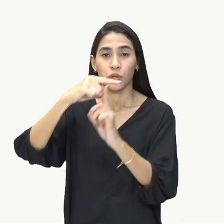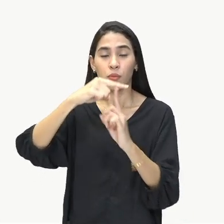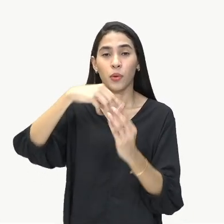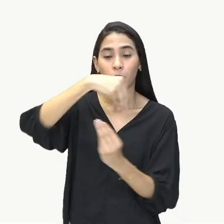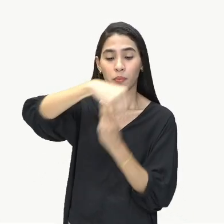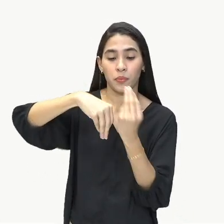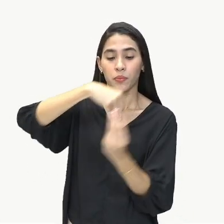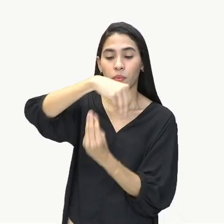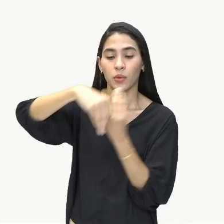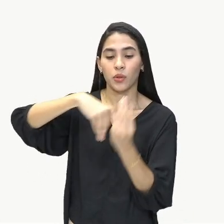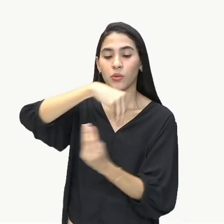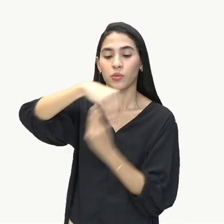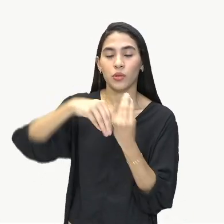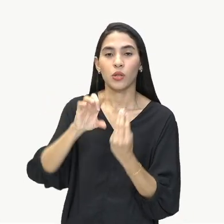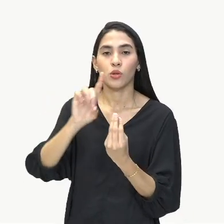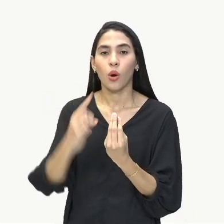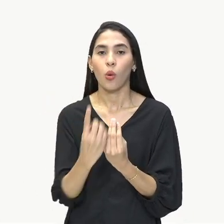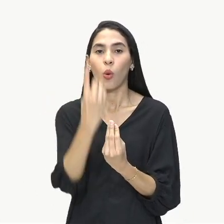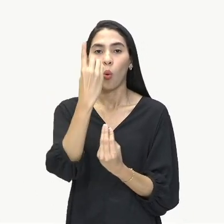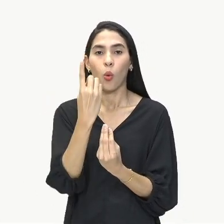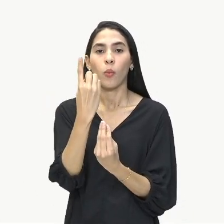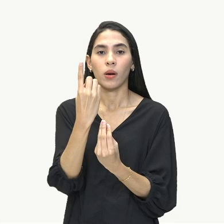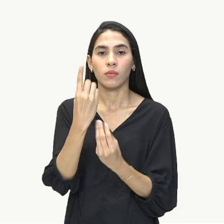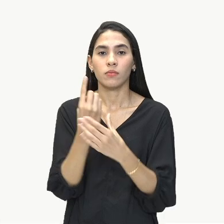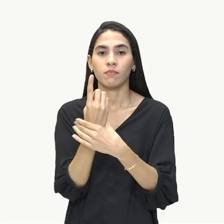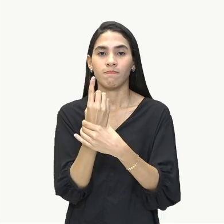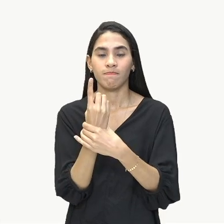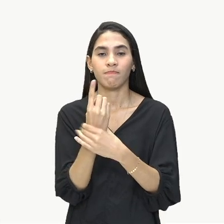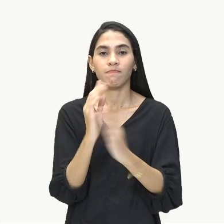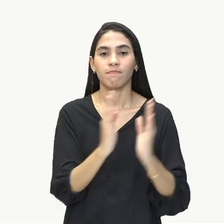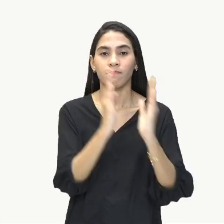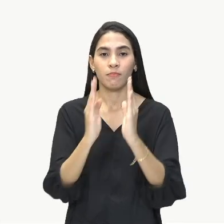que apresenta apenas uma fase.